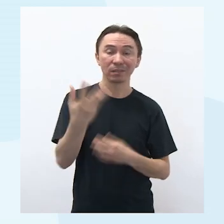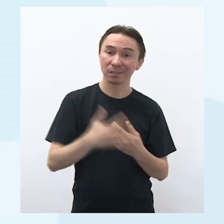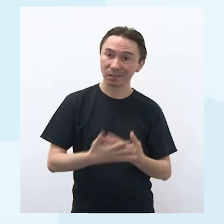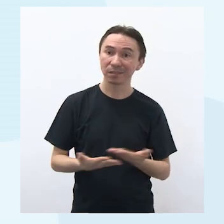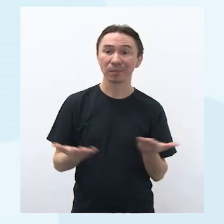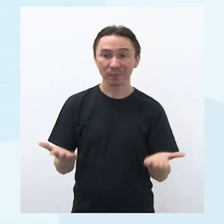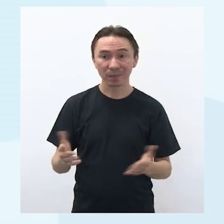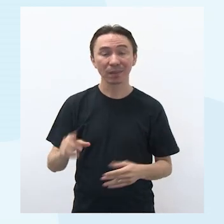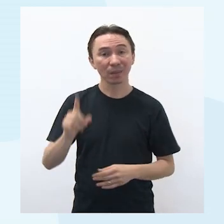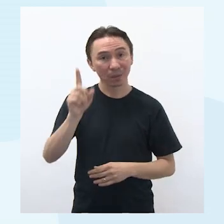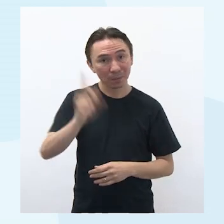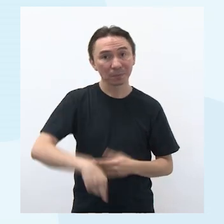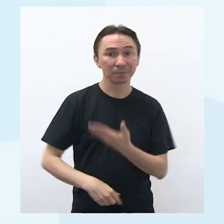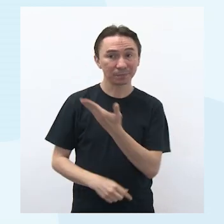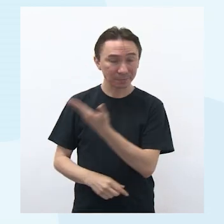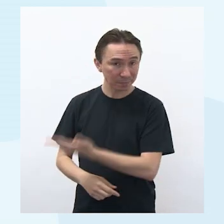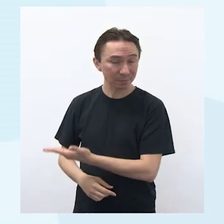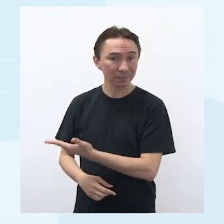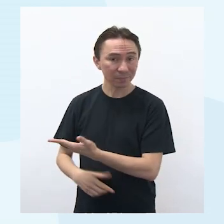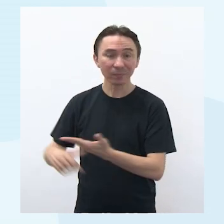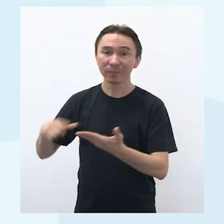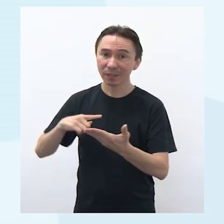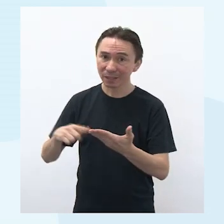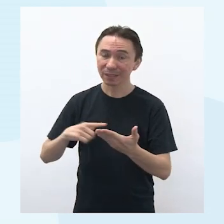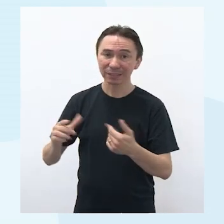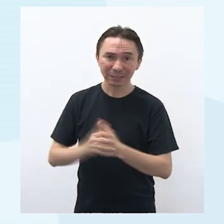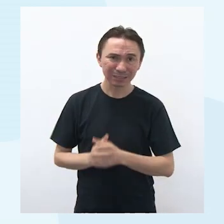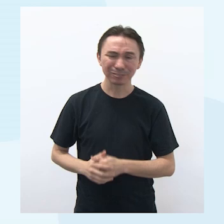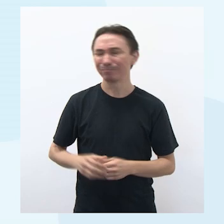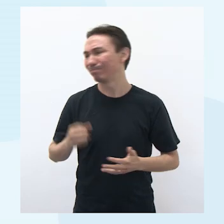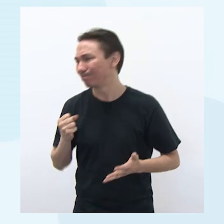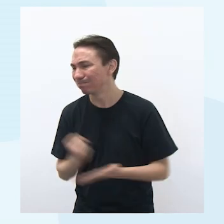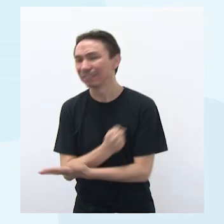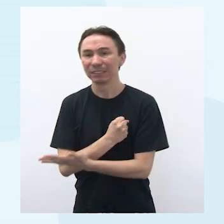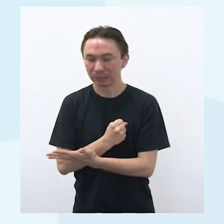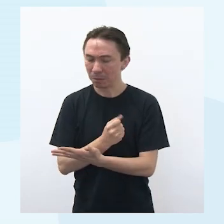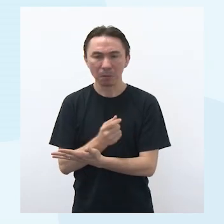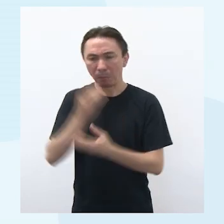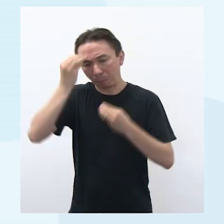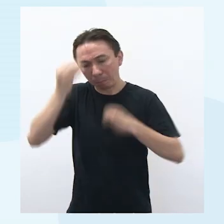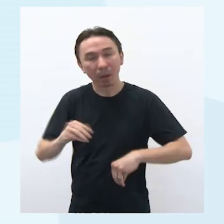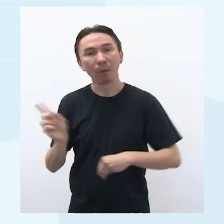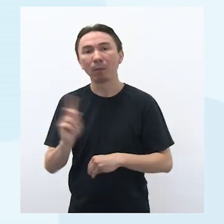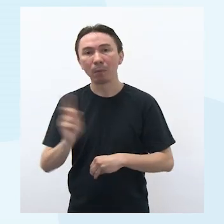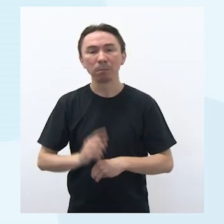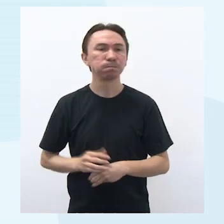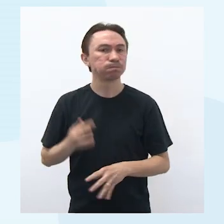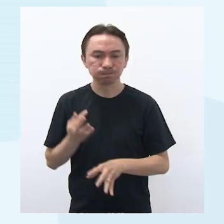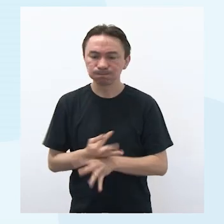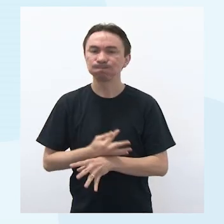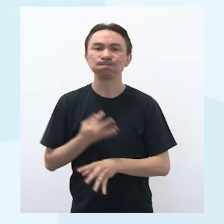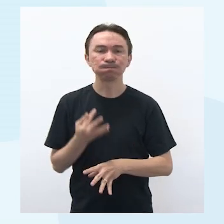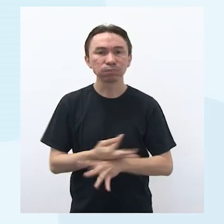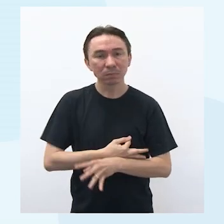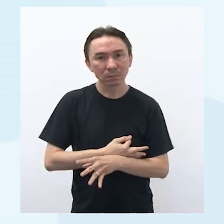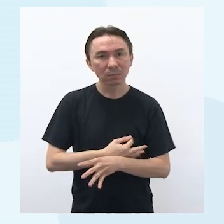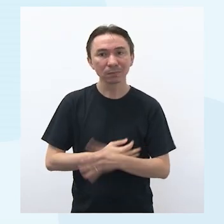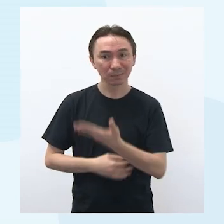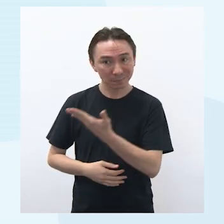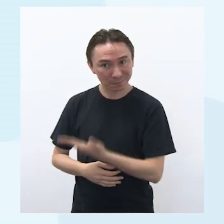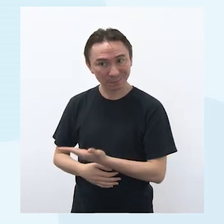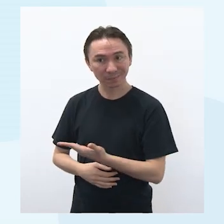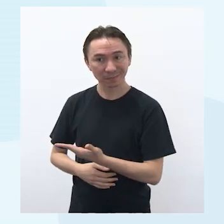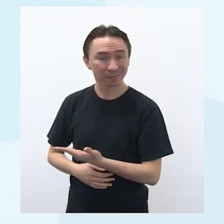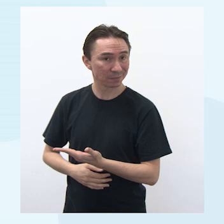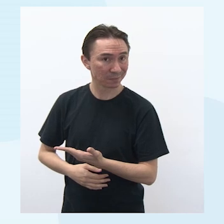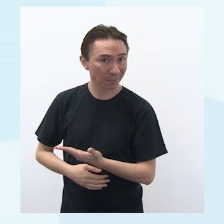que traz a tolerância à frustração muito fortemente em toda essa situação de aprendizagem, né? Em todas essas